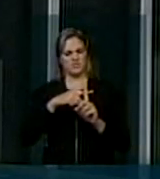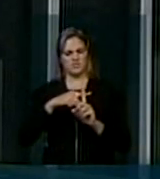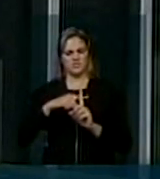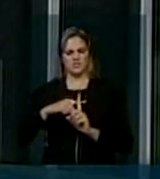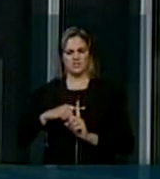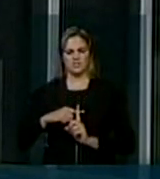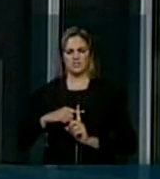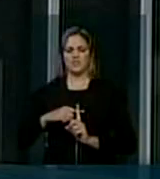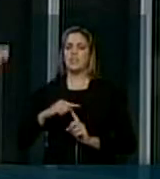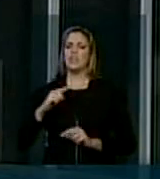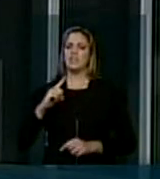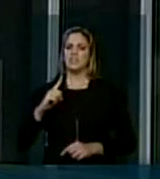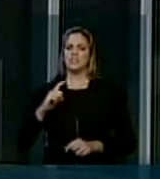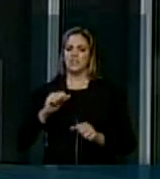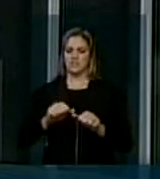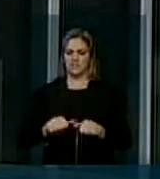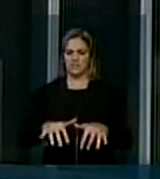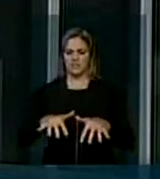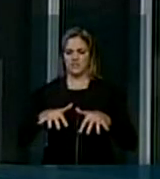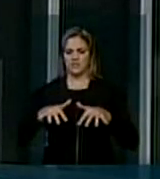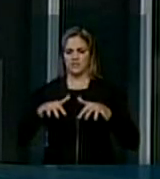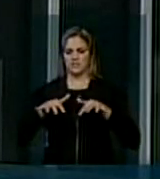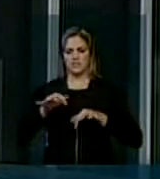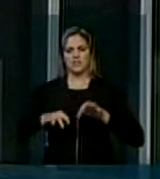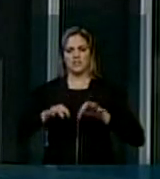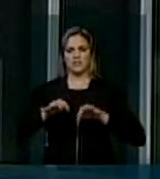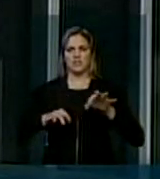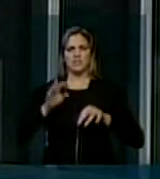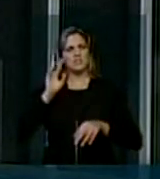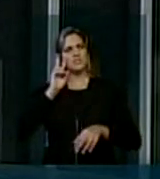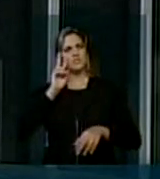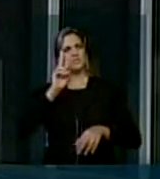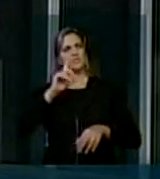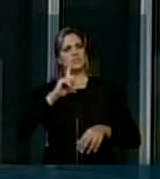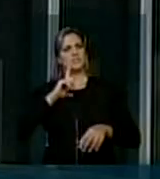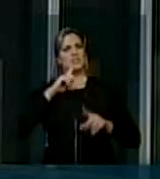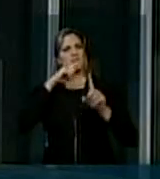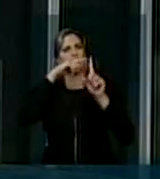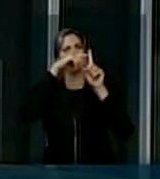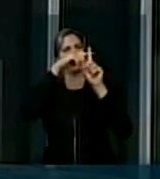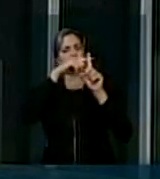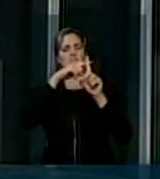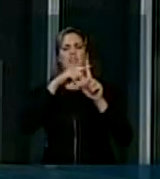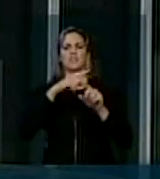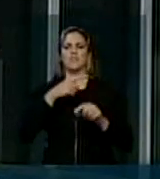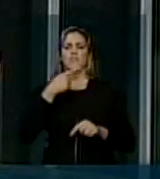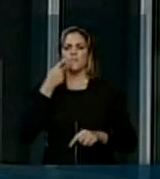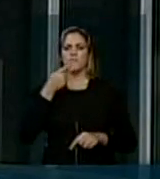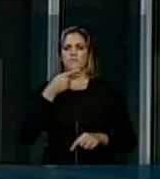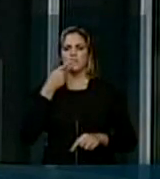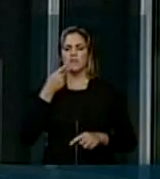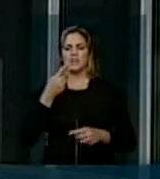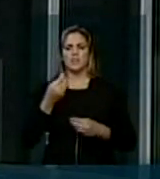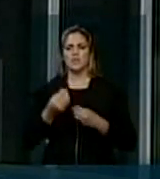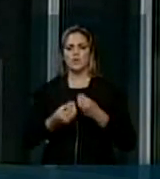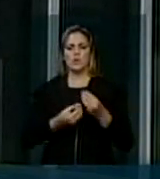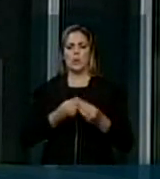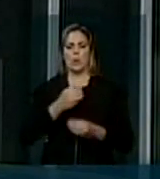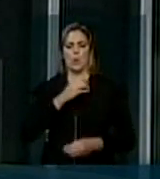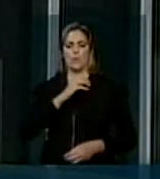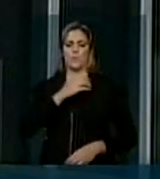na sala, no plenário da corte e nas instituições públicas. Fala da laicidade do Estado,